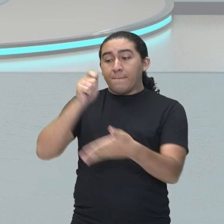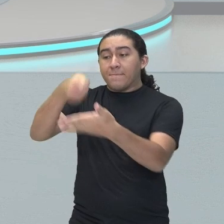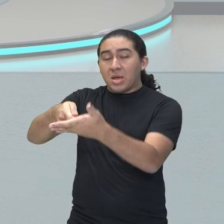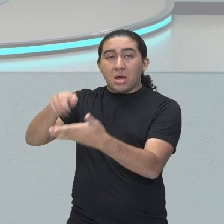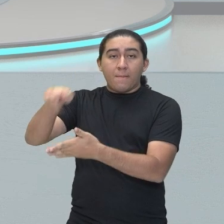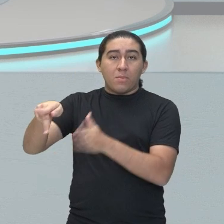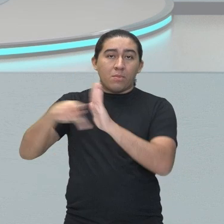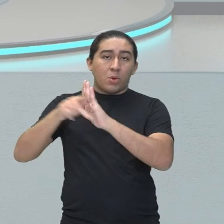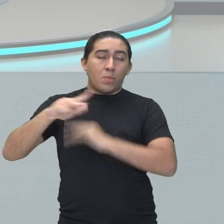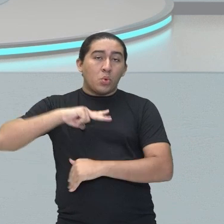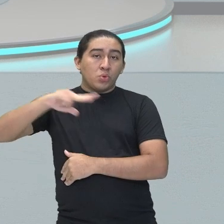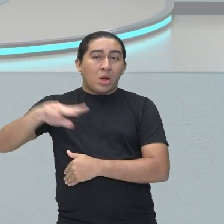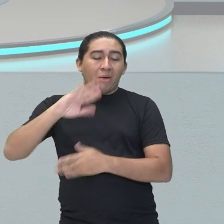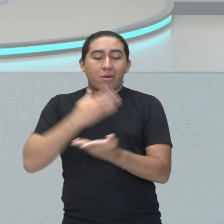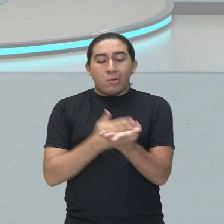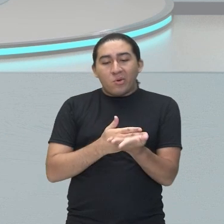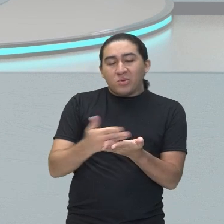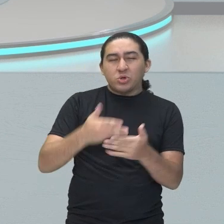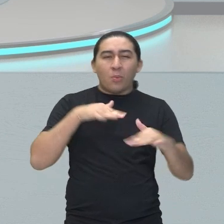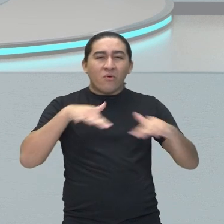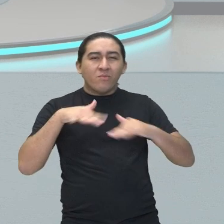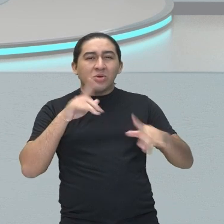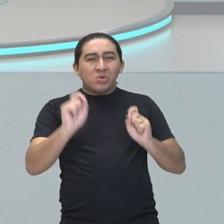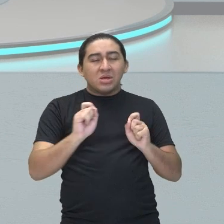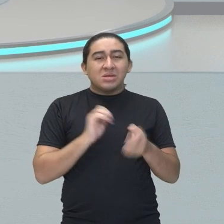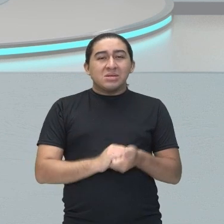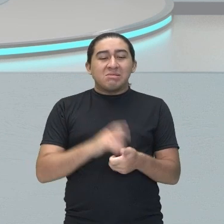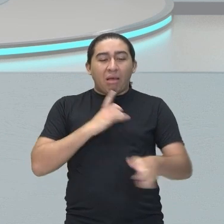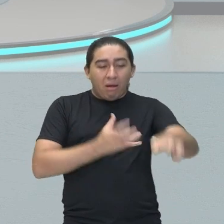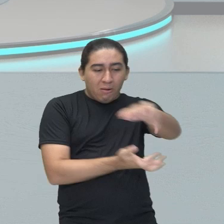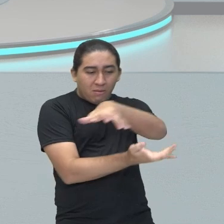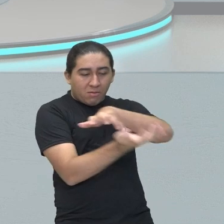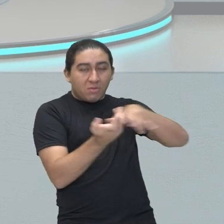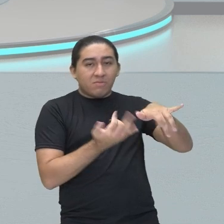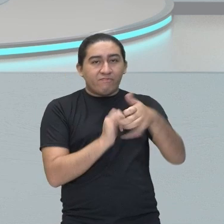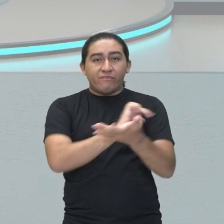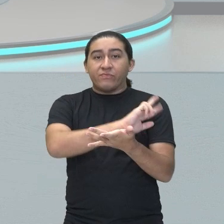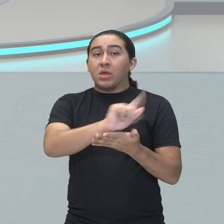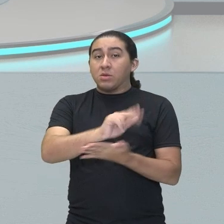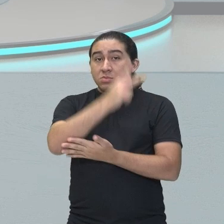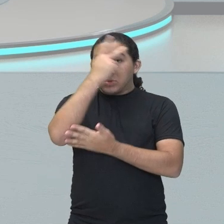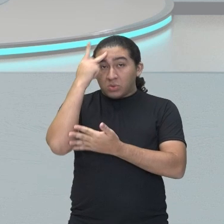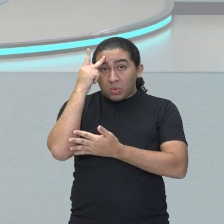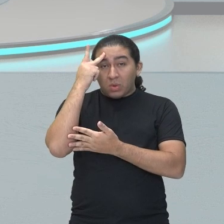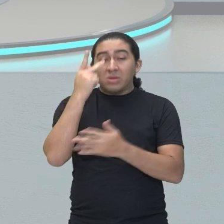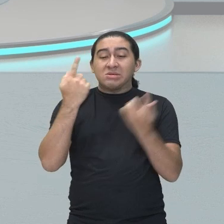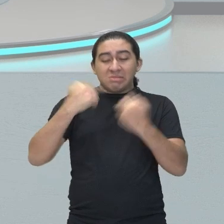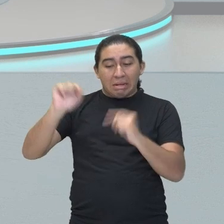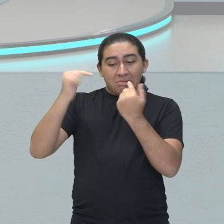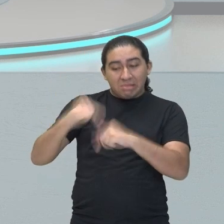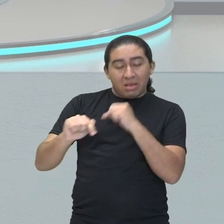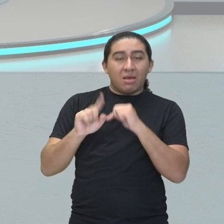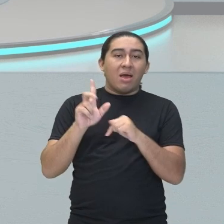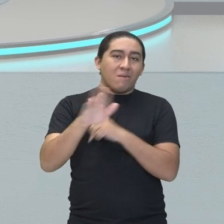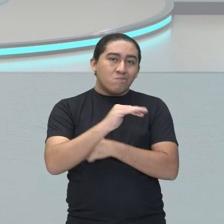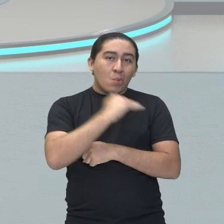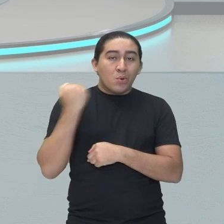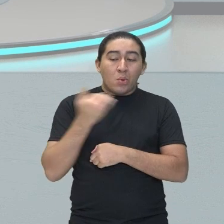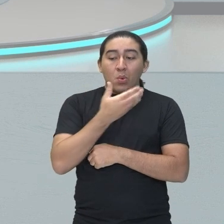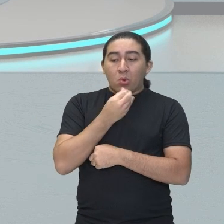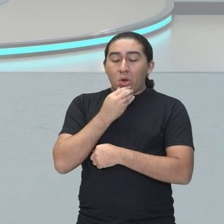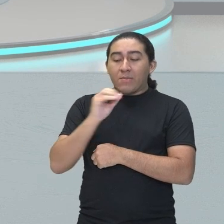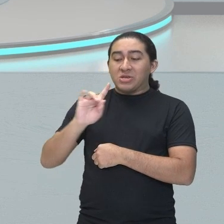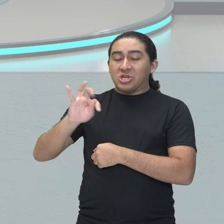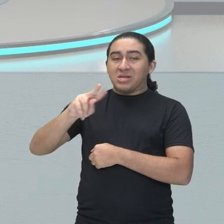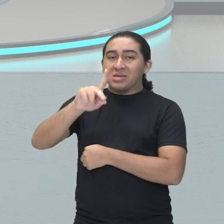então foi aí que começou a revolta dos Inconfidentes, que culminou com a morte de Tiradentes e muitos deles